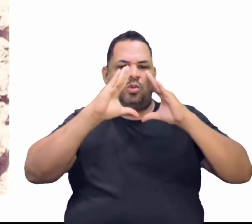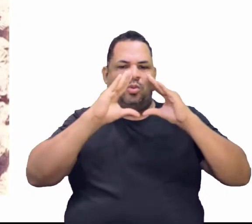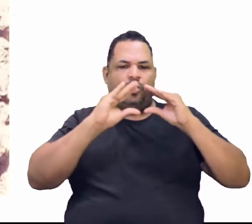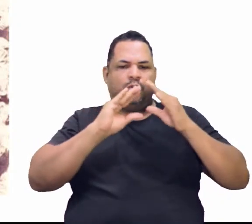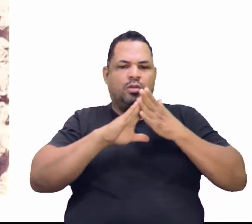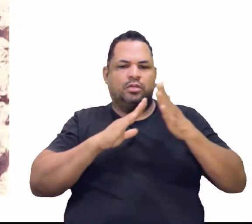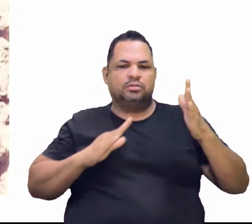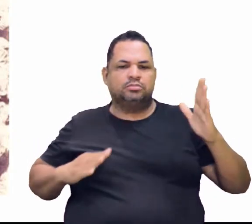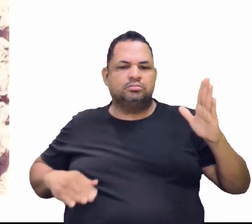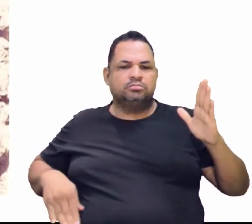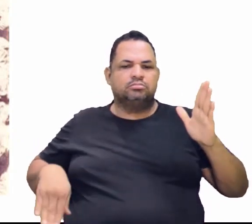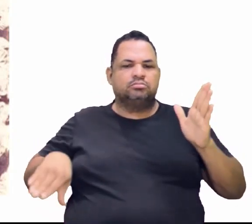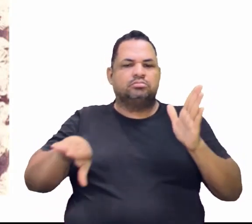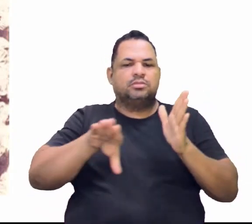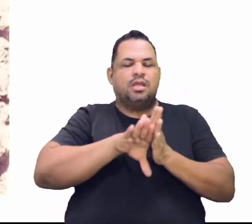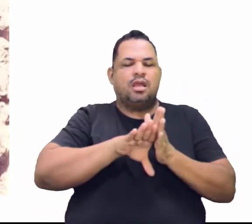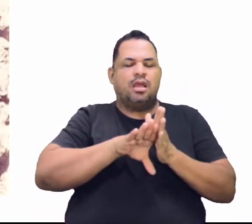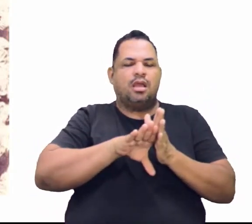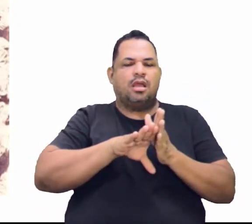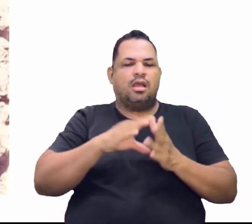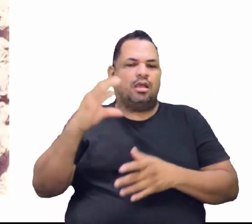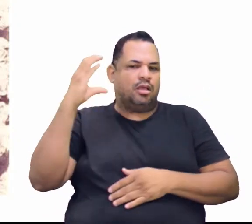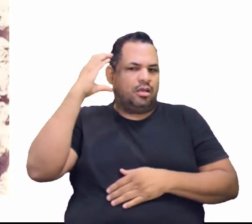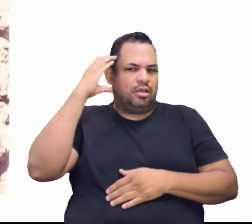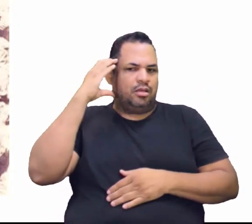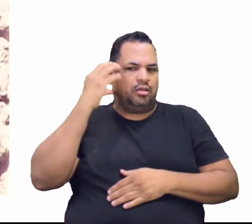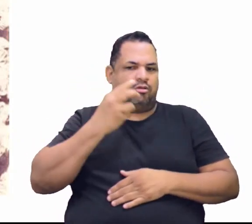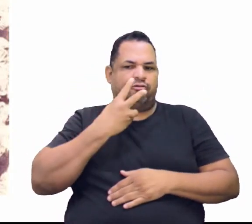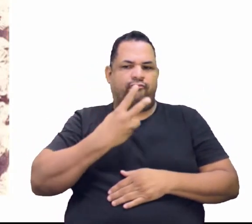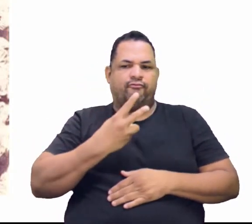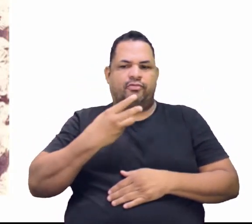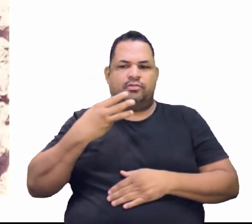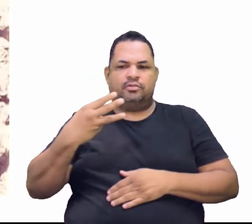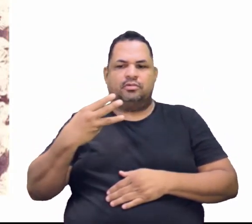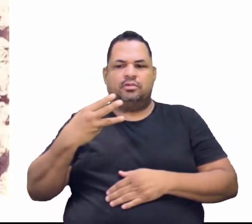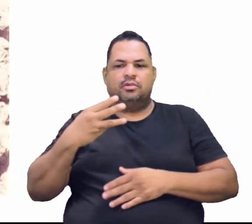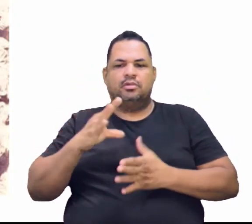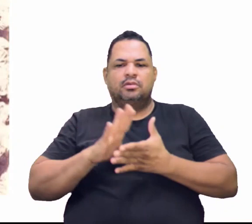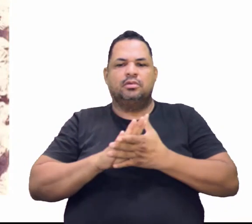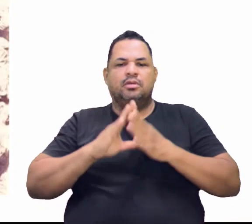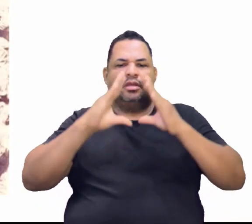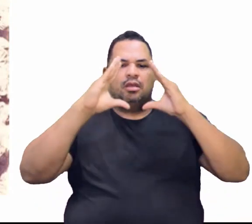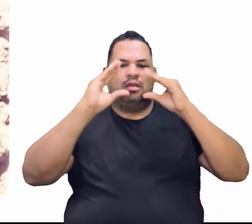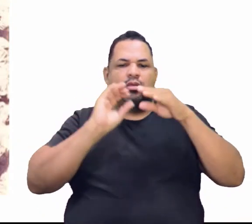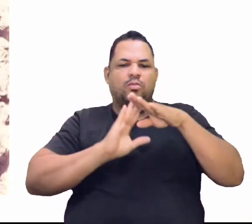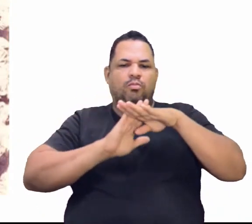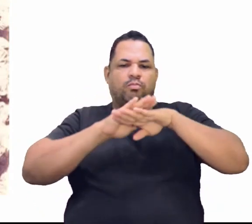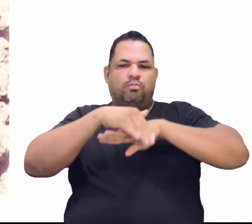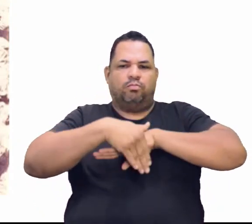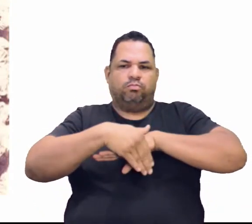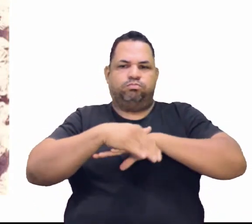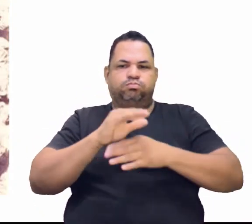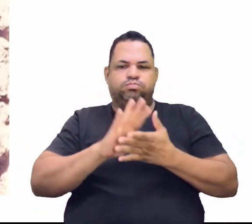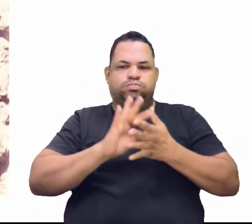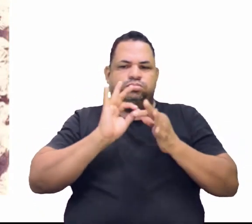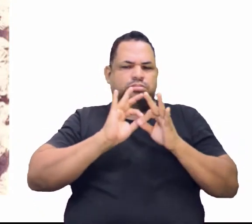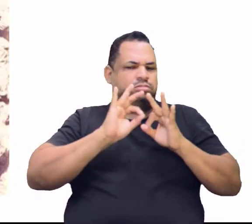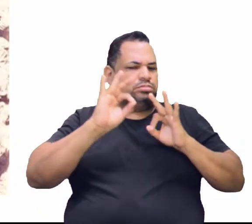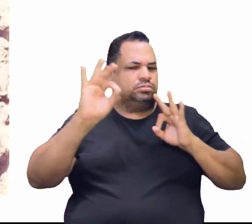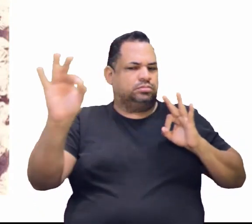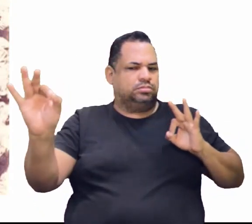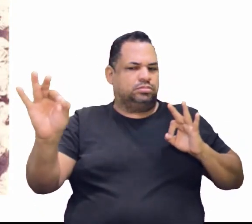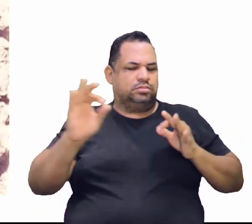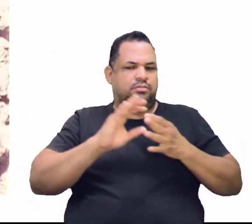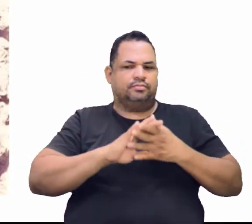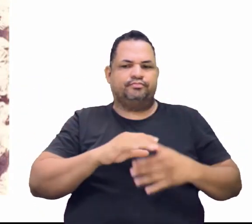vai chegar lá em Cuiabá 11 horas, 23 horas à noite. É muito longe,